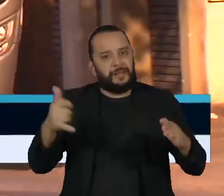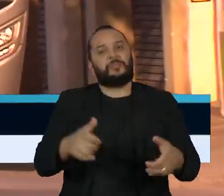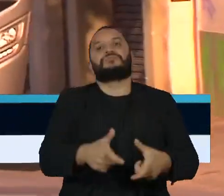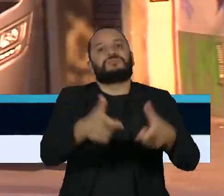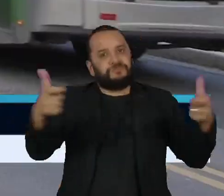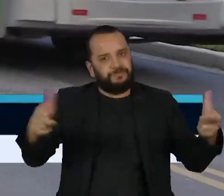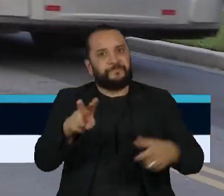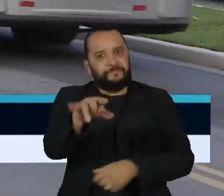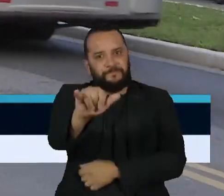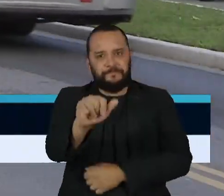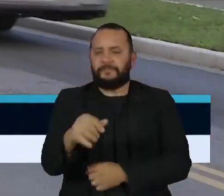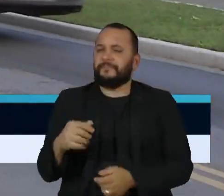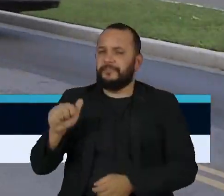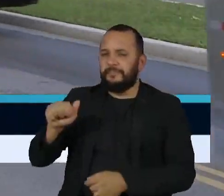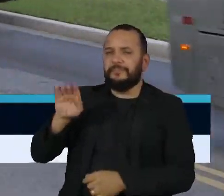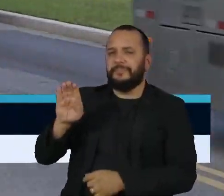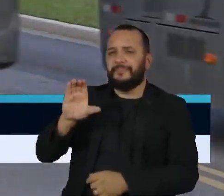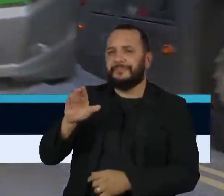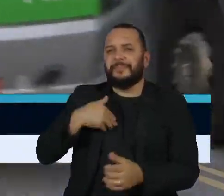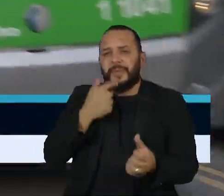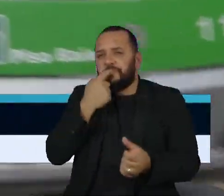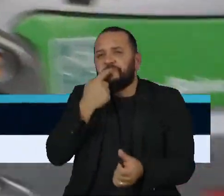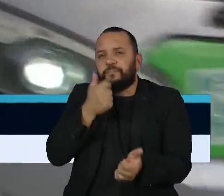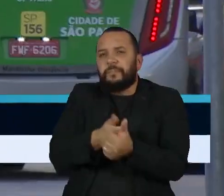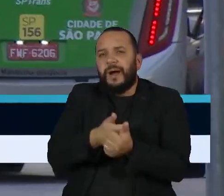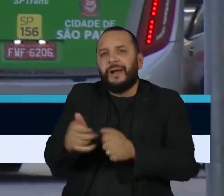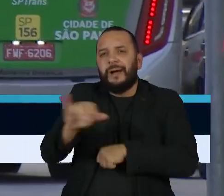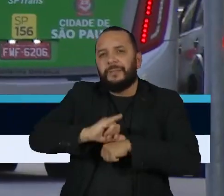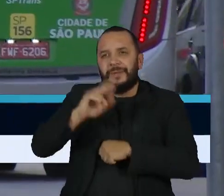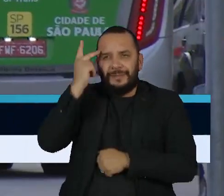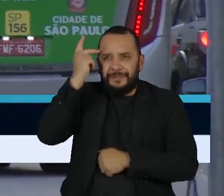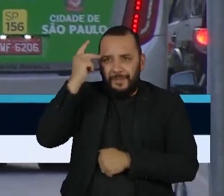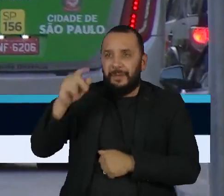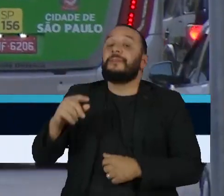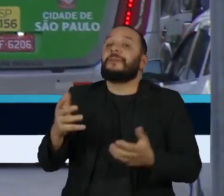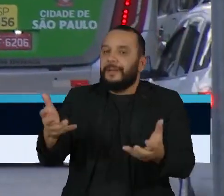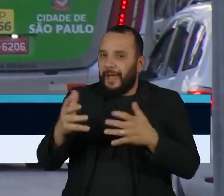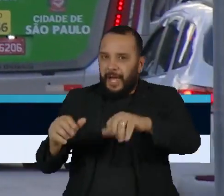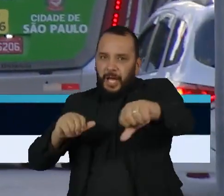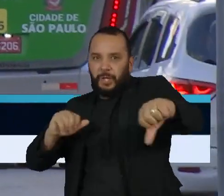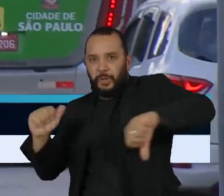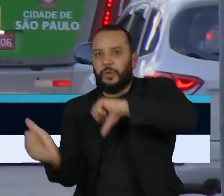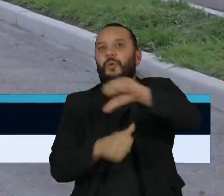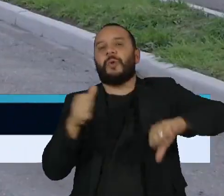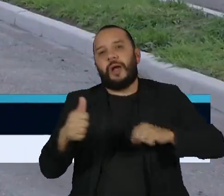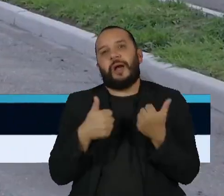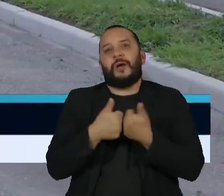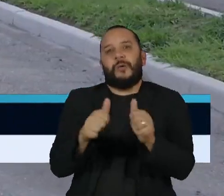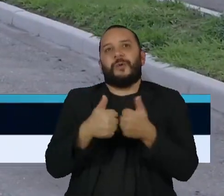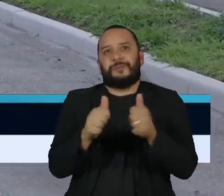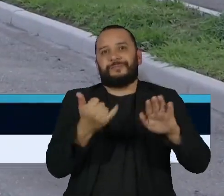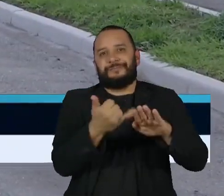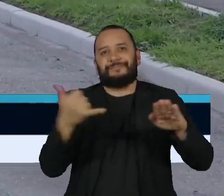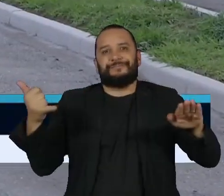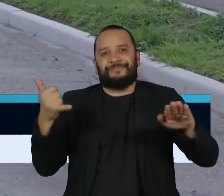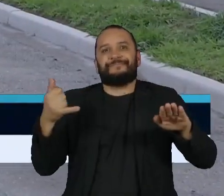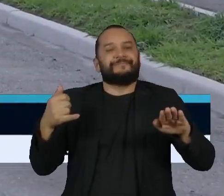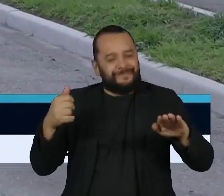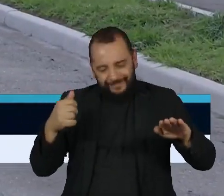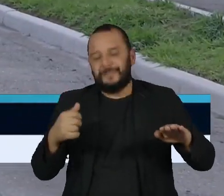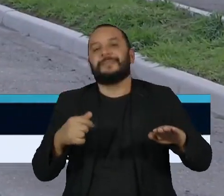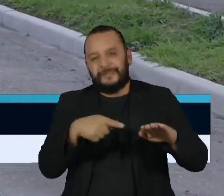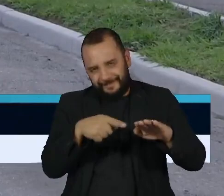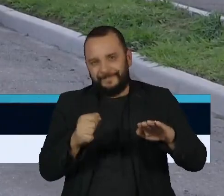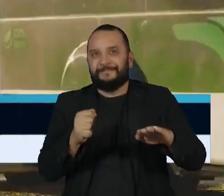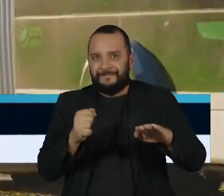favor do ABC a proximidade com a capital paulista que está investindo para trocar a frota urbana por veículos menos poluentes